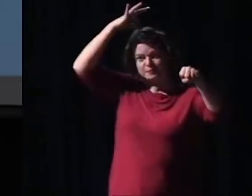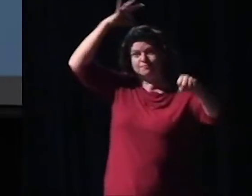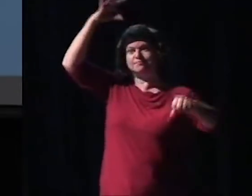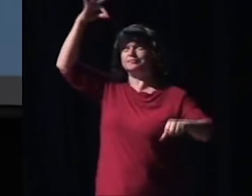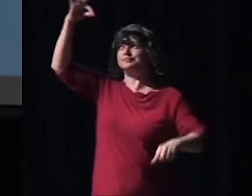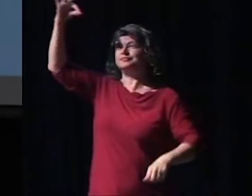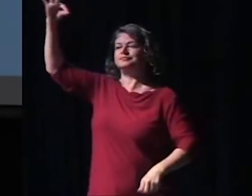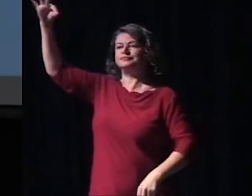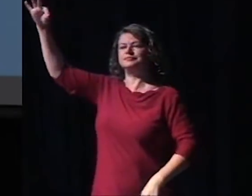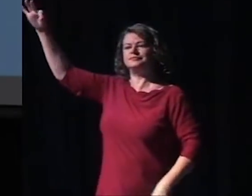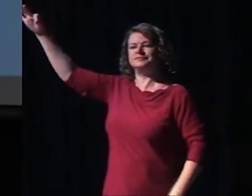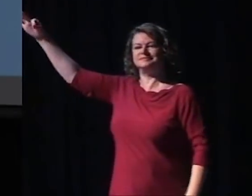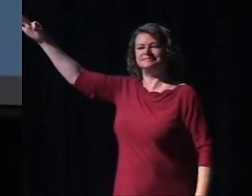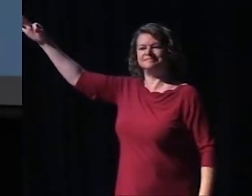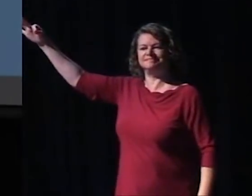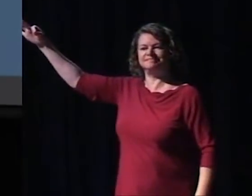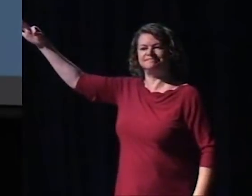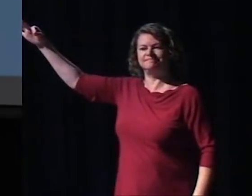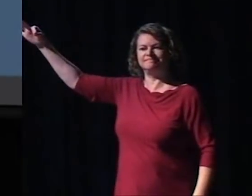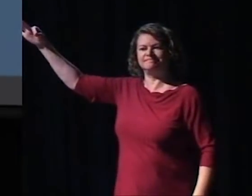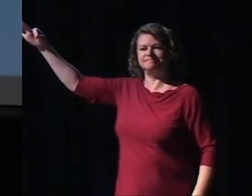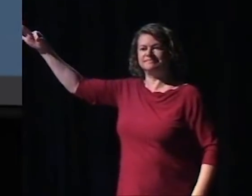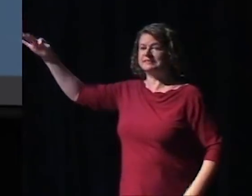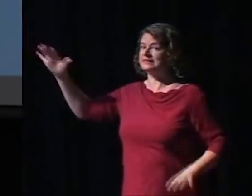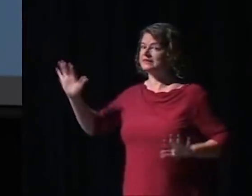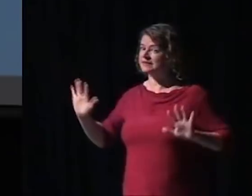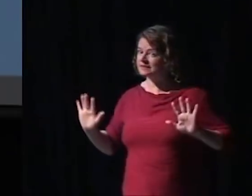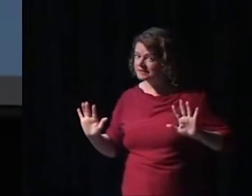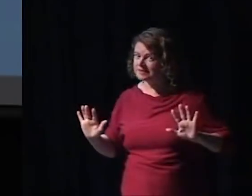O Espírito de Deus, gente, ele vaza.